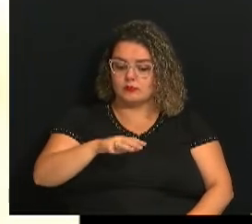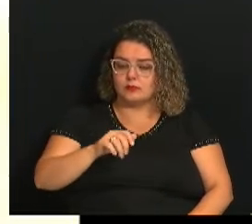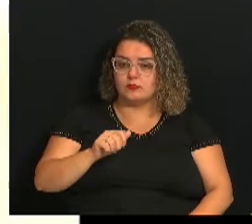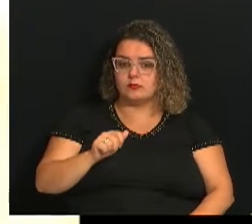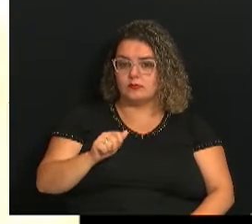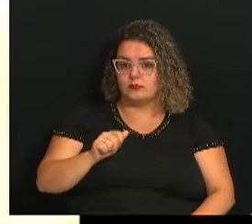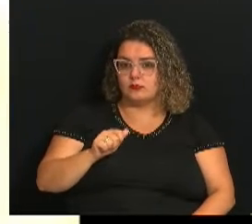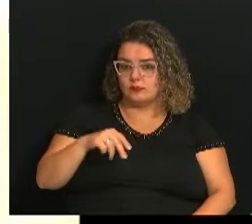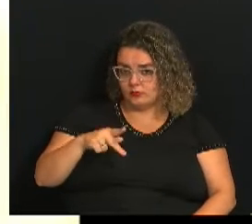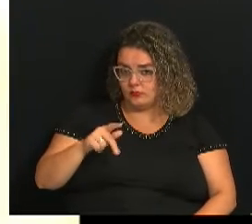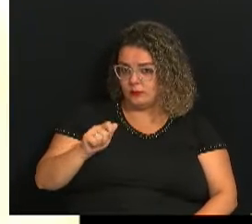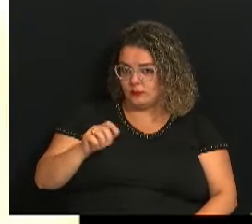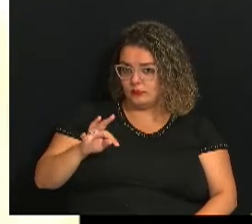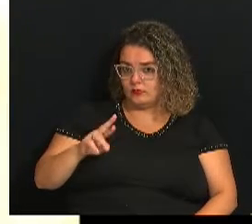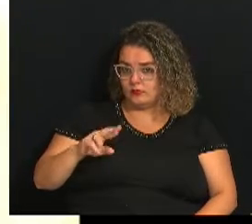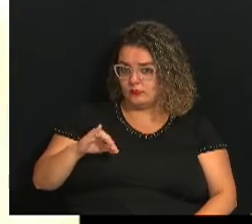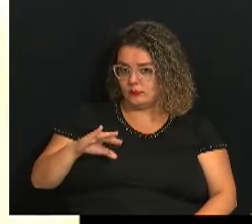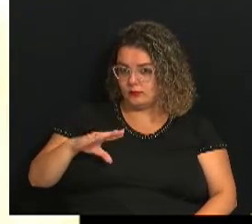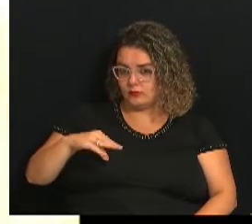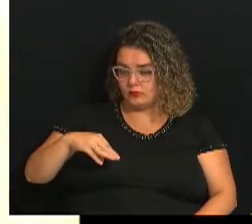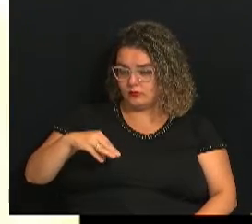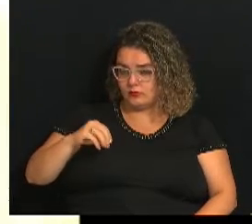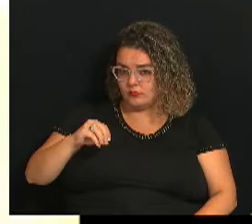a ausência